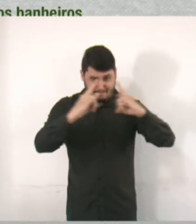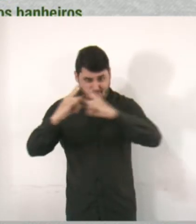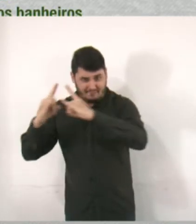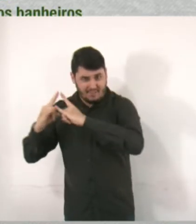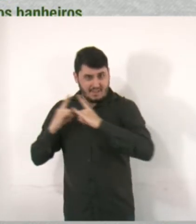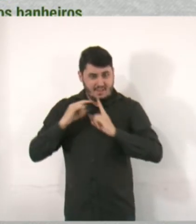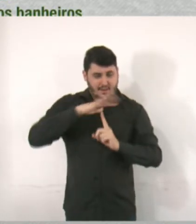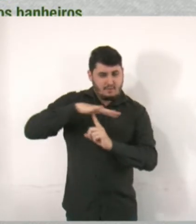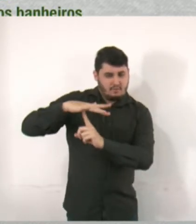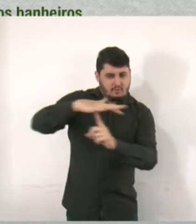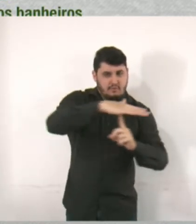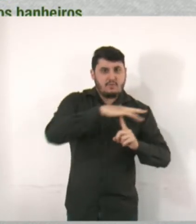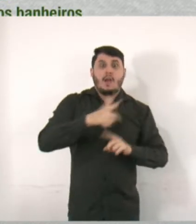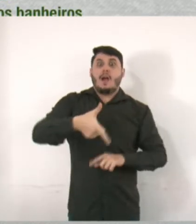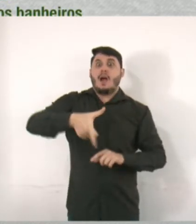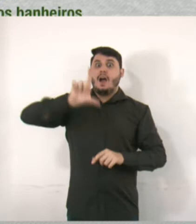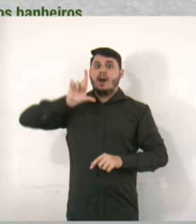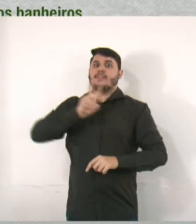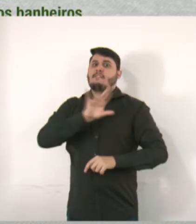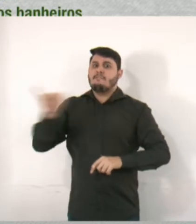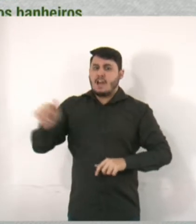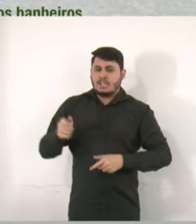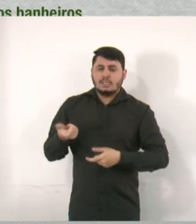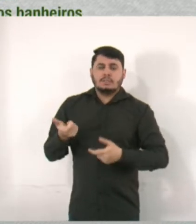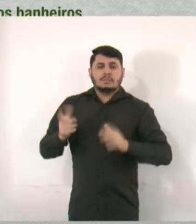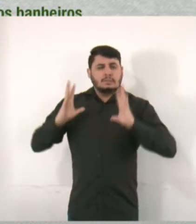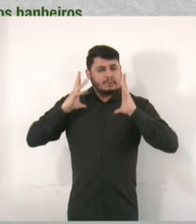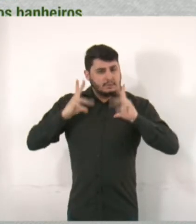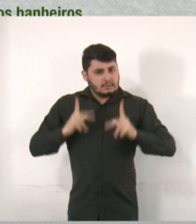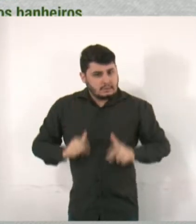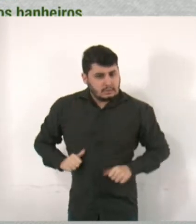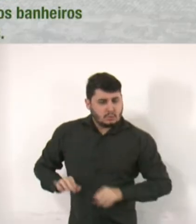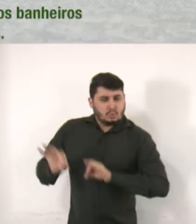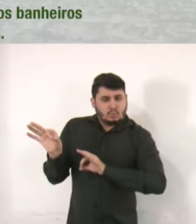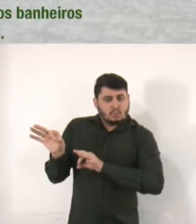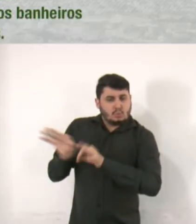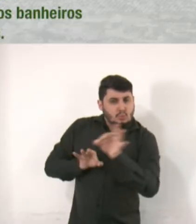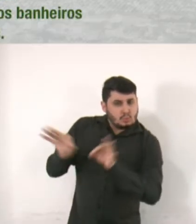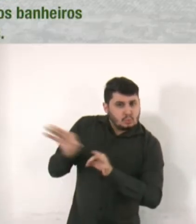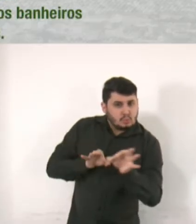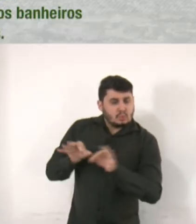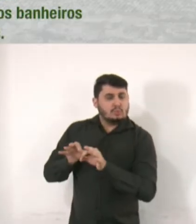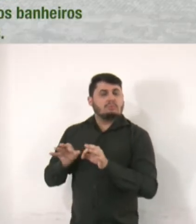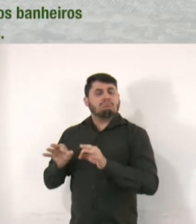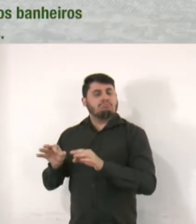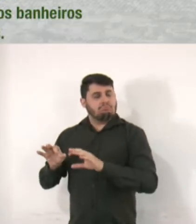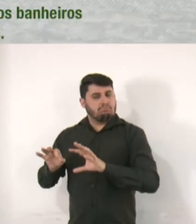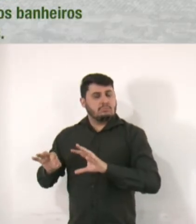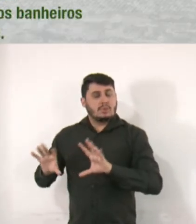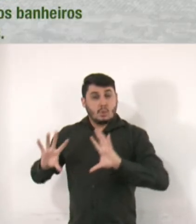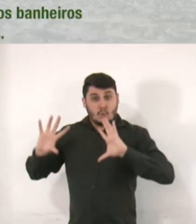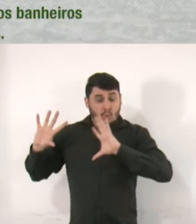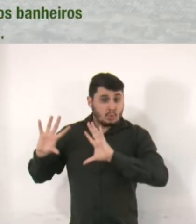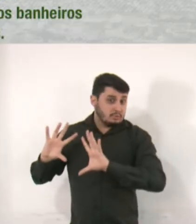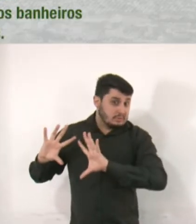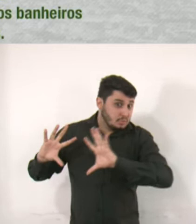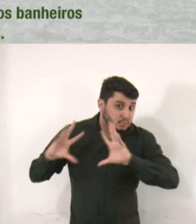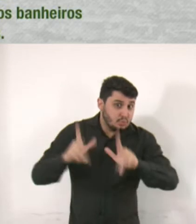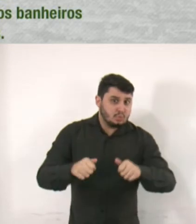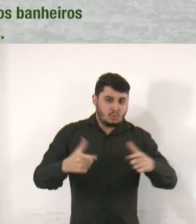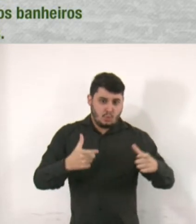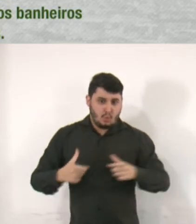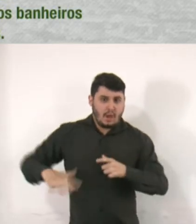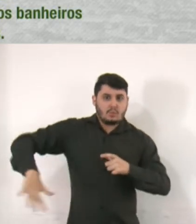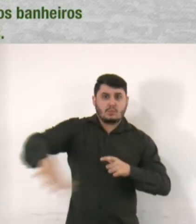porque prévia aos eventos de feira garantir a limpeza,